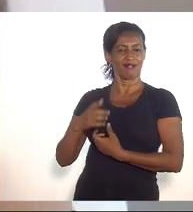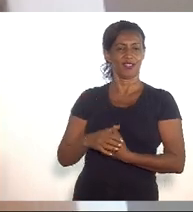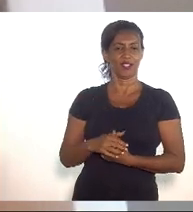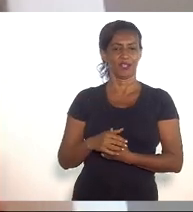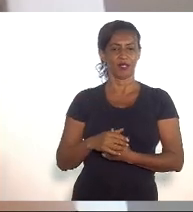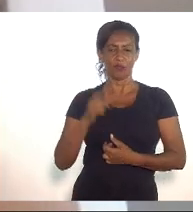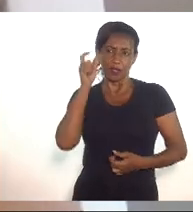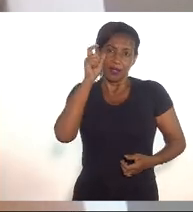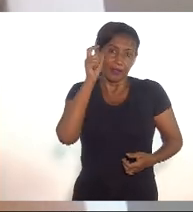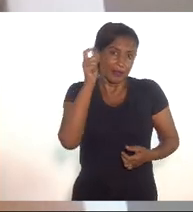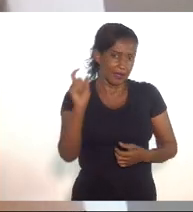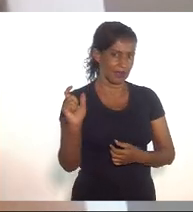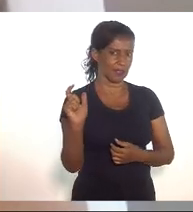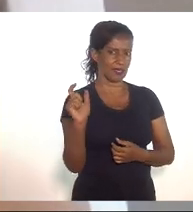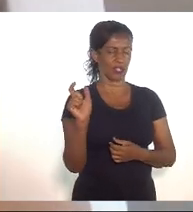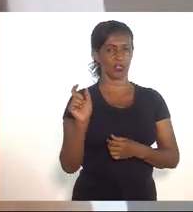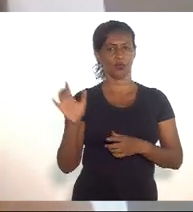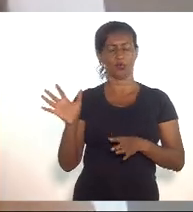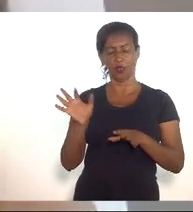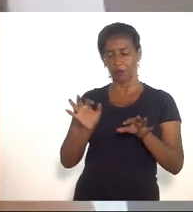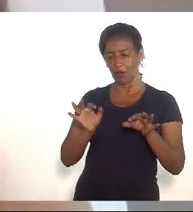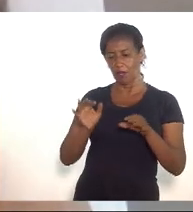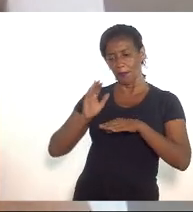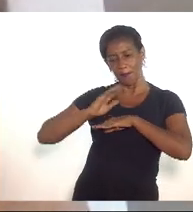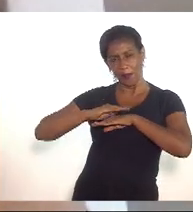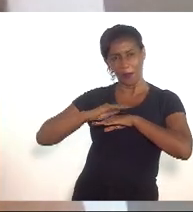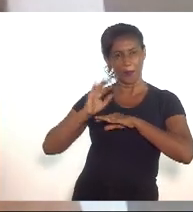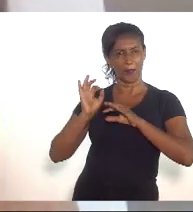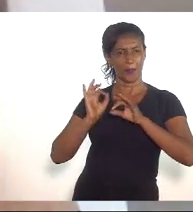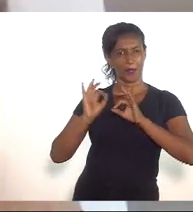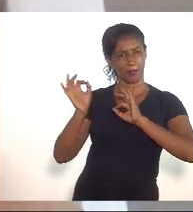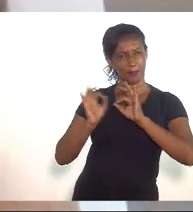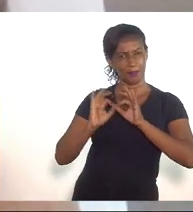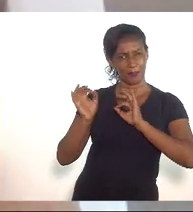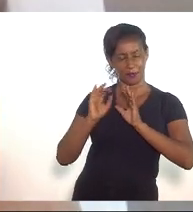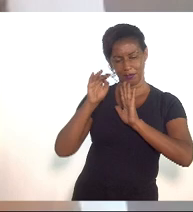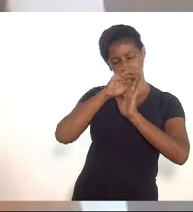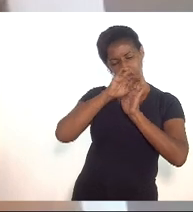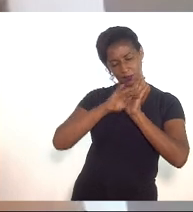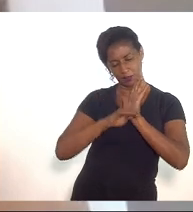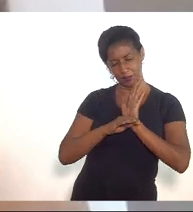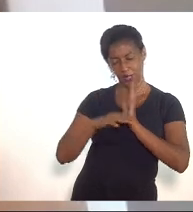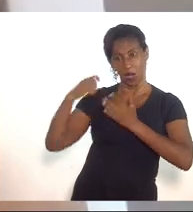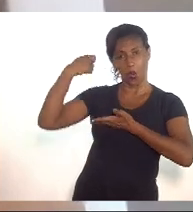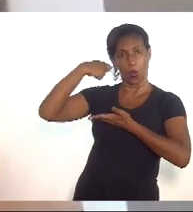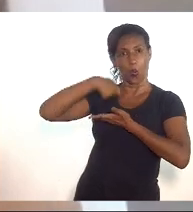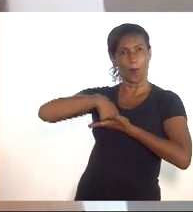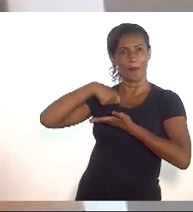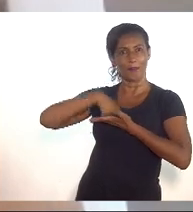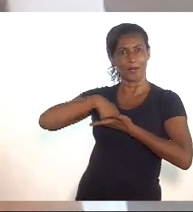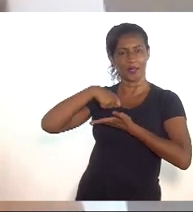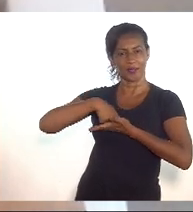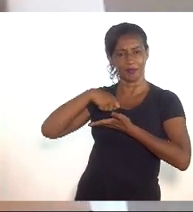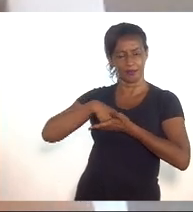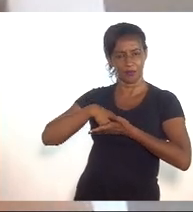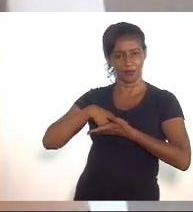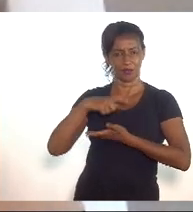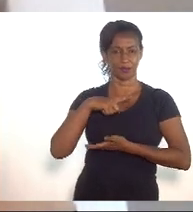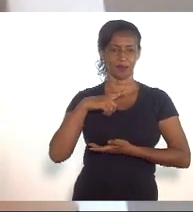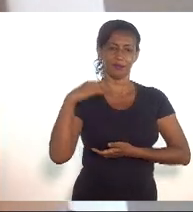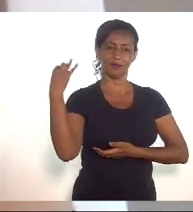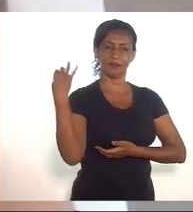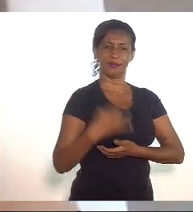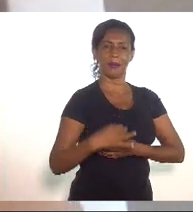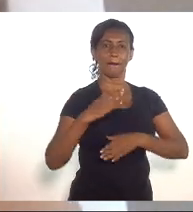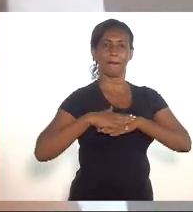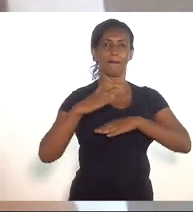foi muito interessante a elaboração desse programa, porque ela nos obrigou a exatamente fazer o que